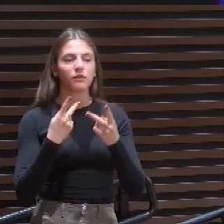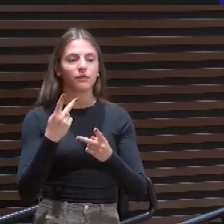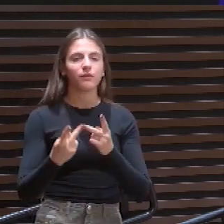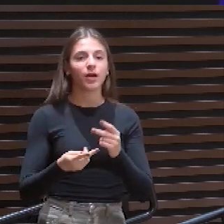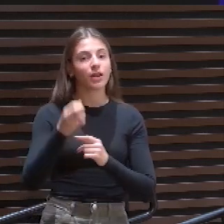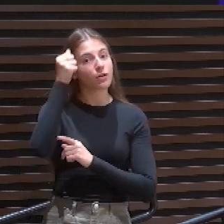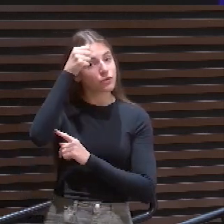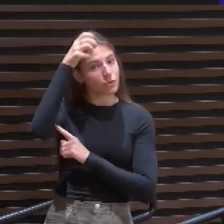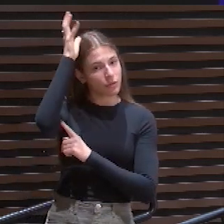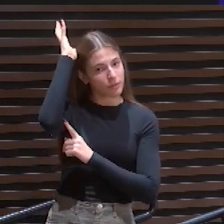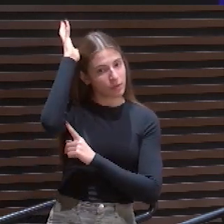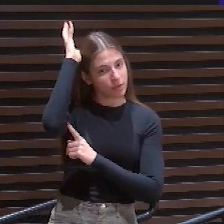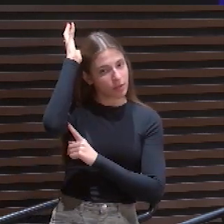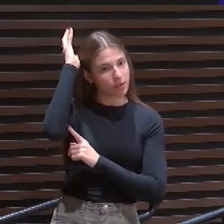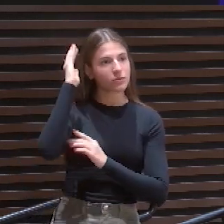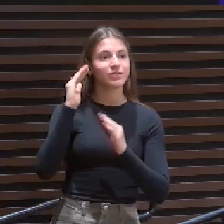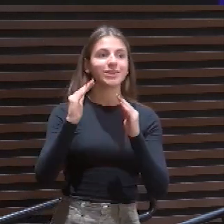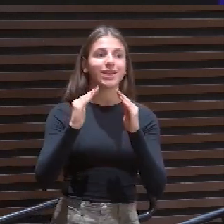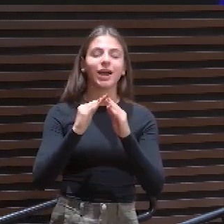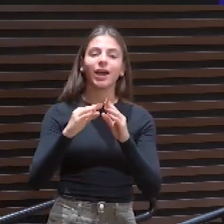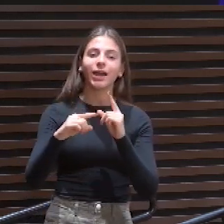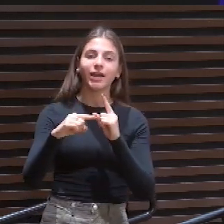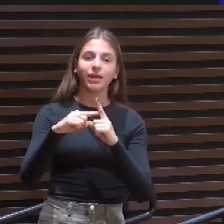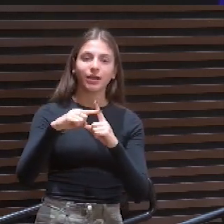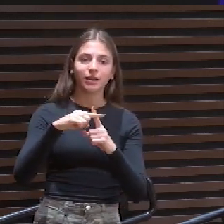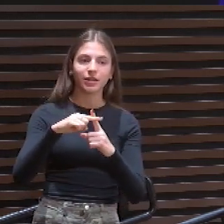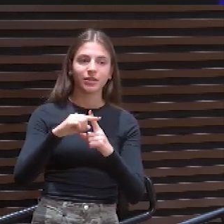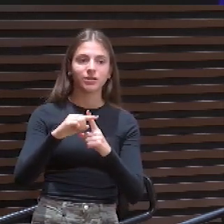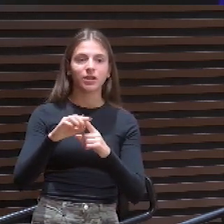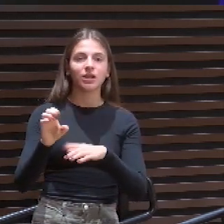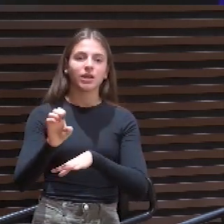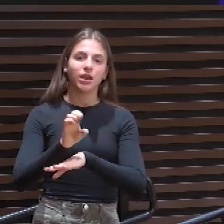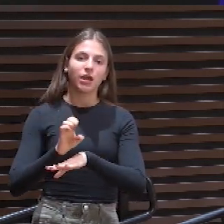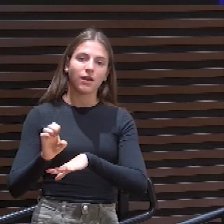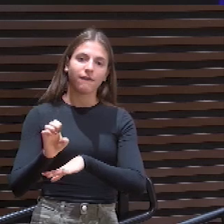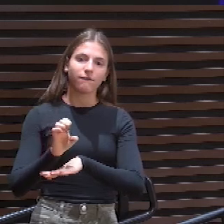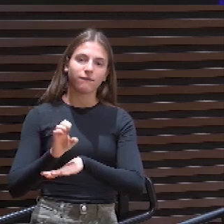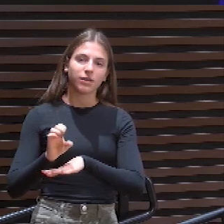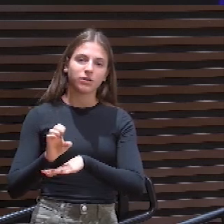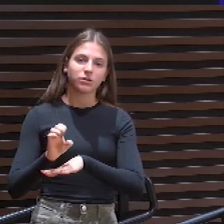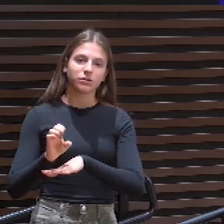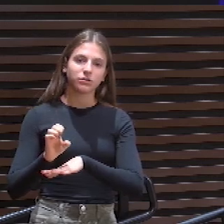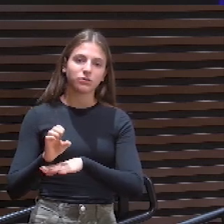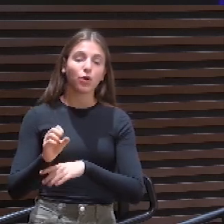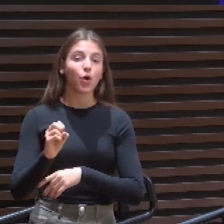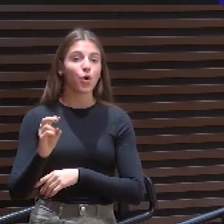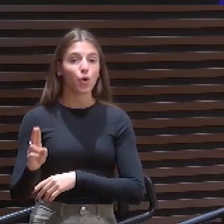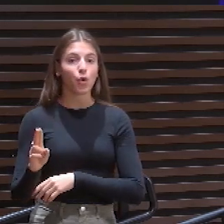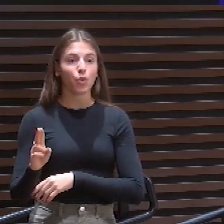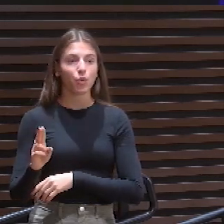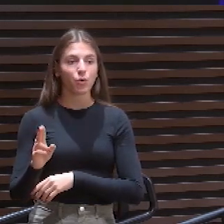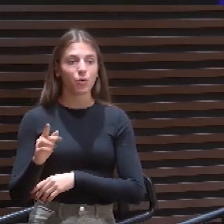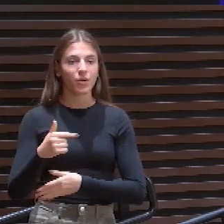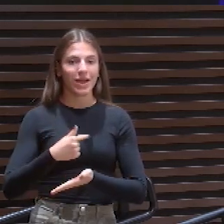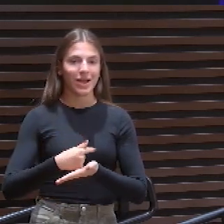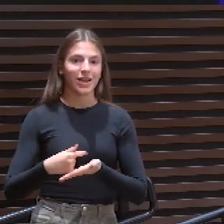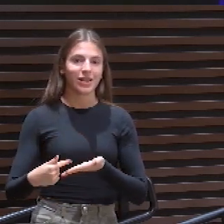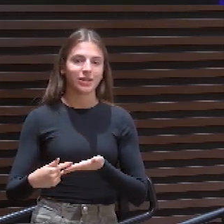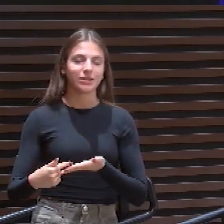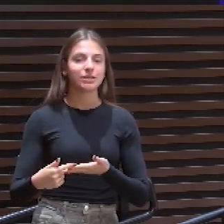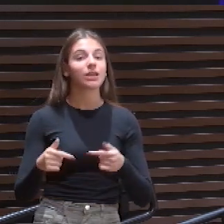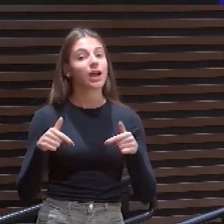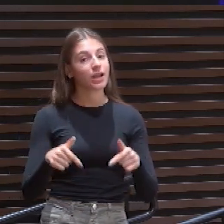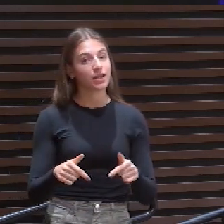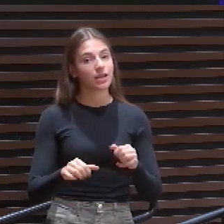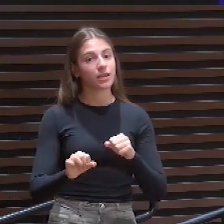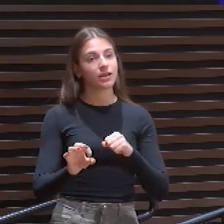escreve à igreja, à comunidade em Éfeso, ou aos Gálatas. Aqui, Tiago